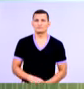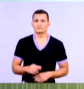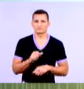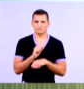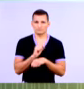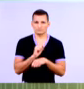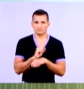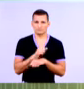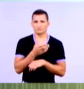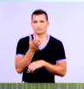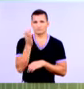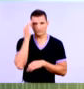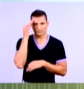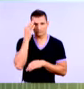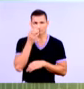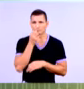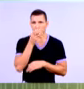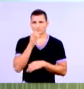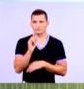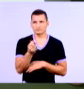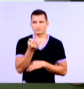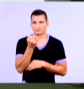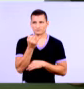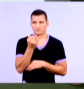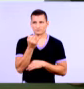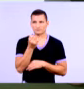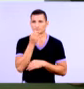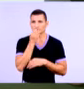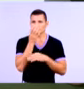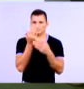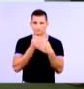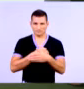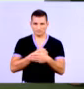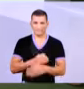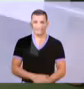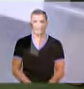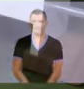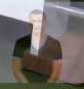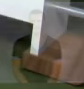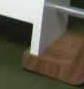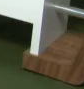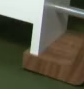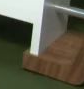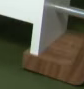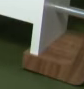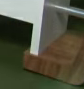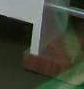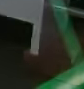entendido aí, um bom aproveitamento. Isso, boa prova. Obrigada.